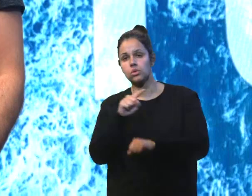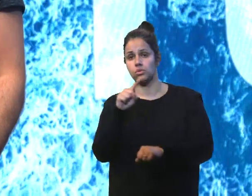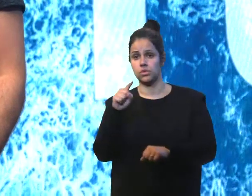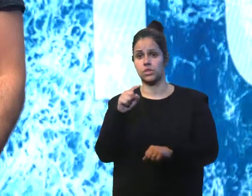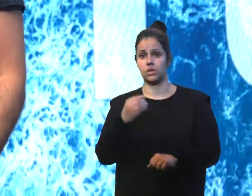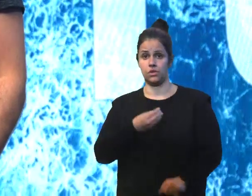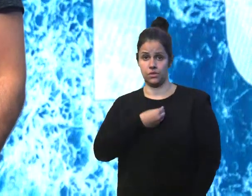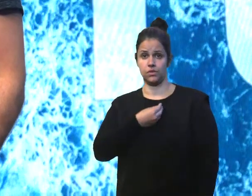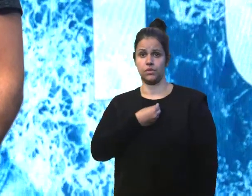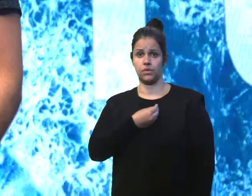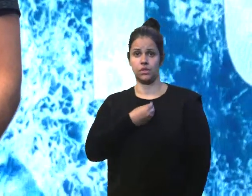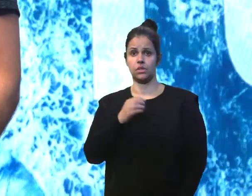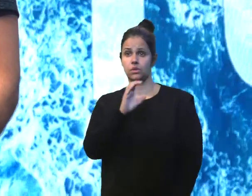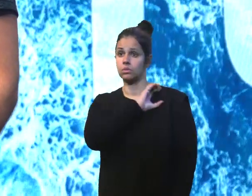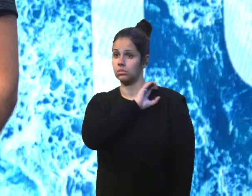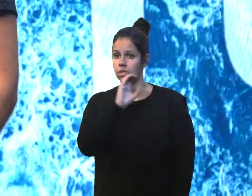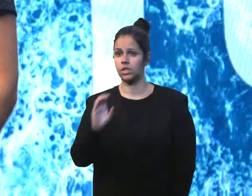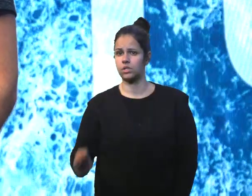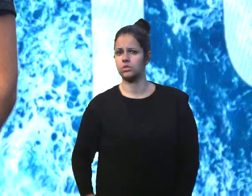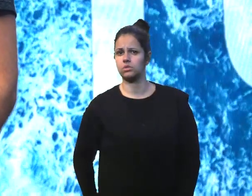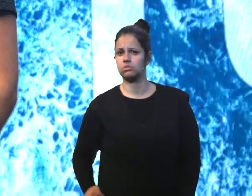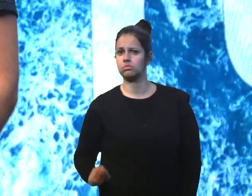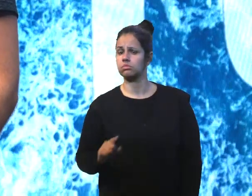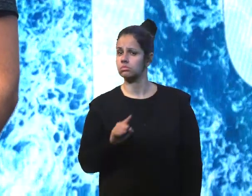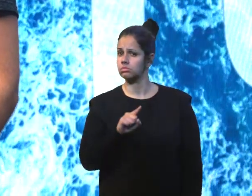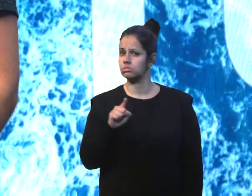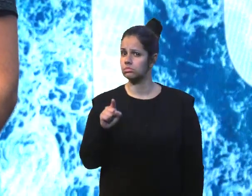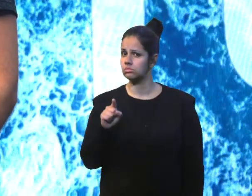o quanto você leva a sério as coisas de Deus.